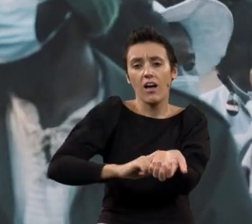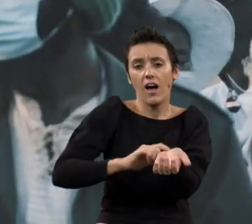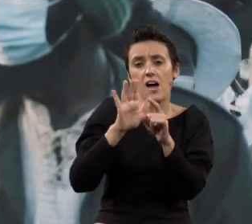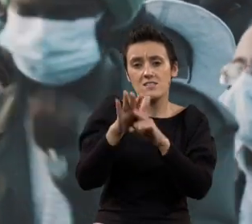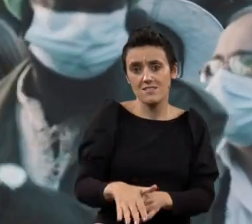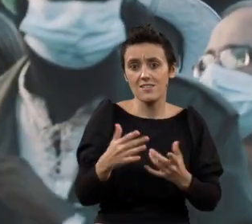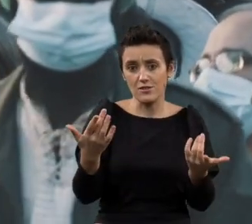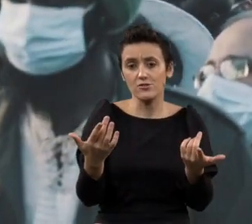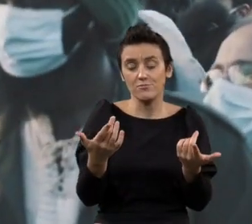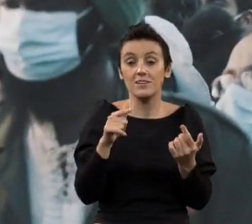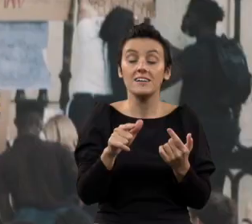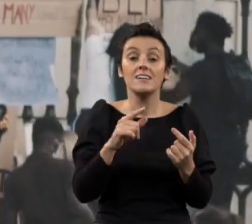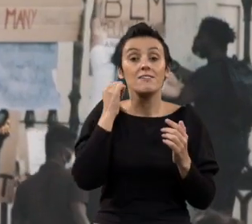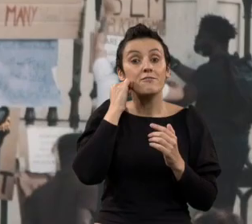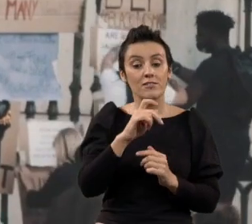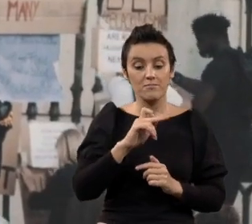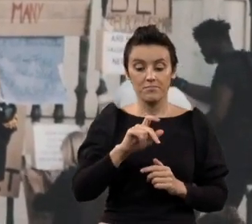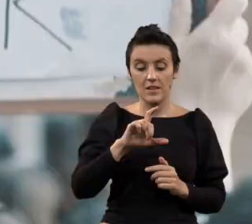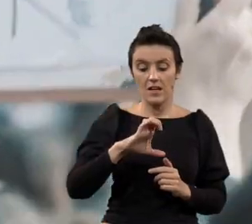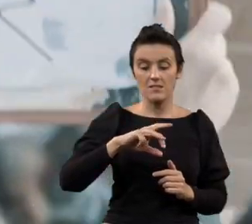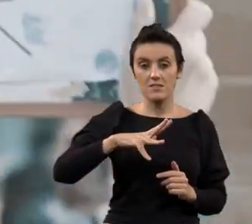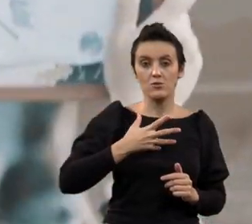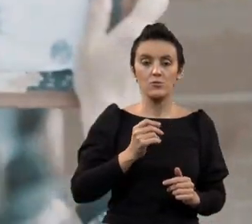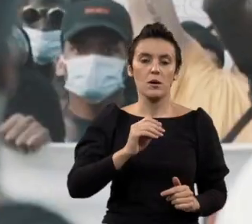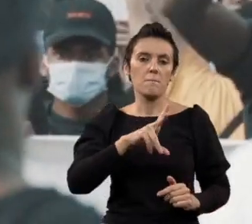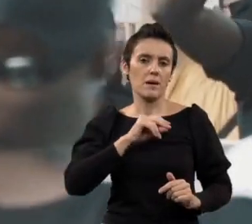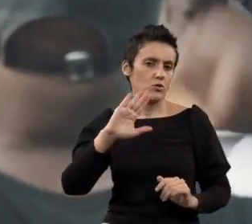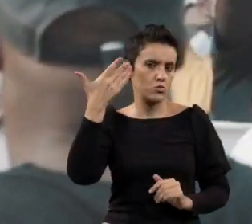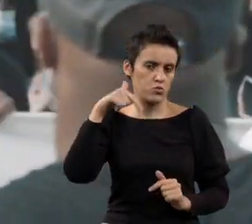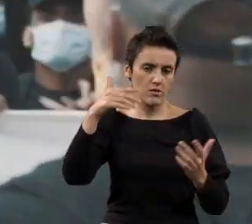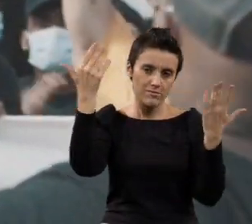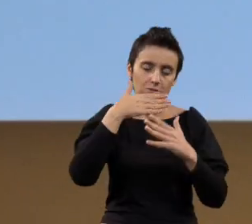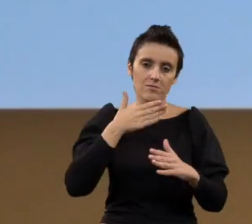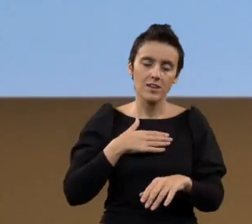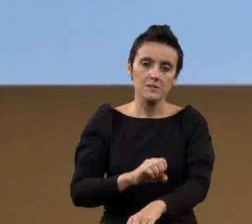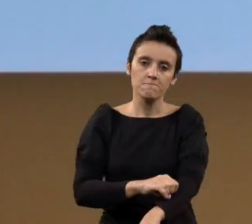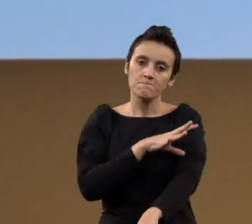Alcindo, que foi o grande premiado da noite, realmente me emocionou e me tocou muito.